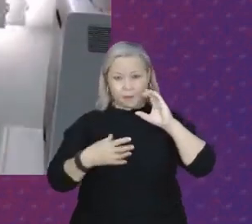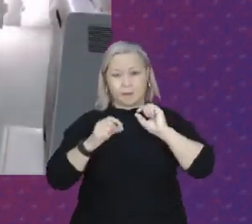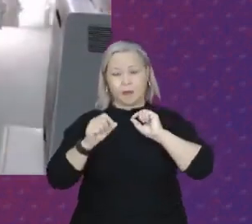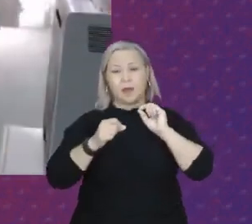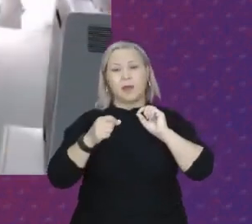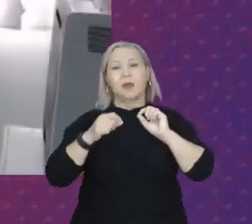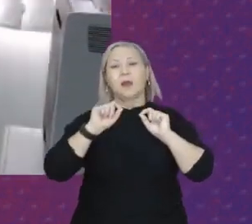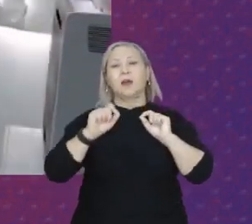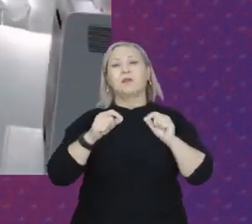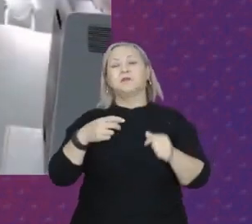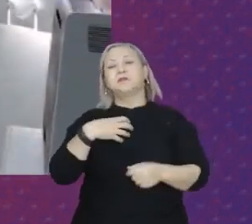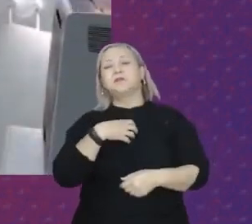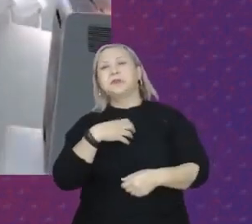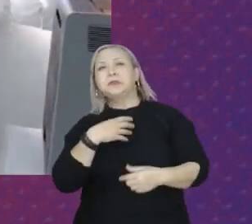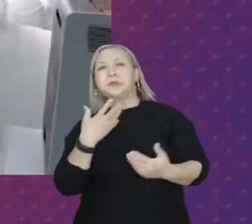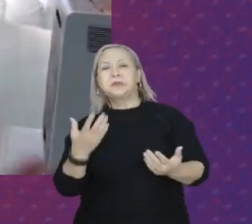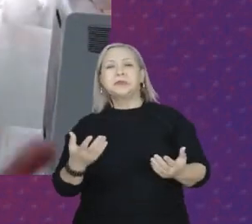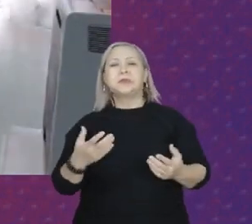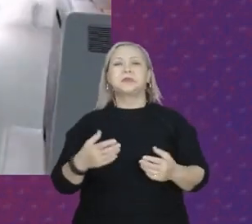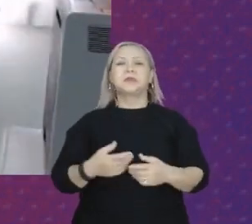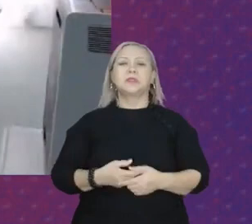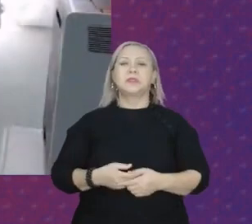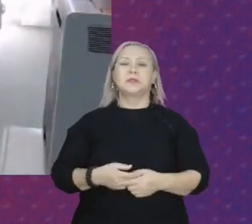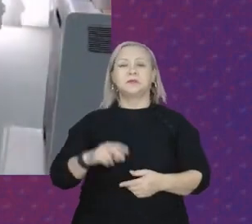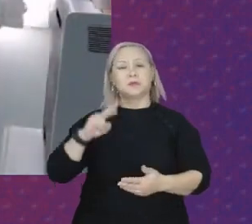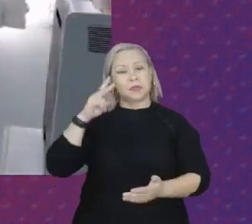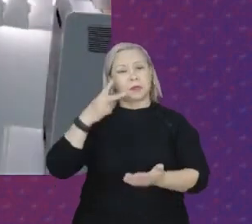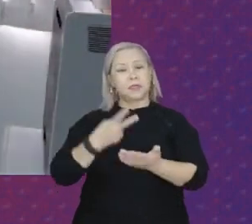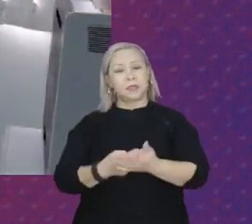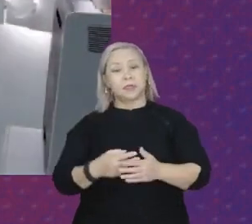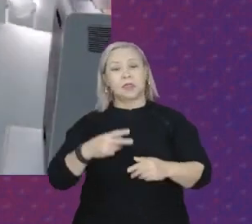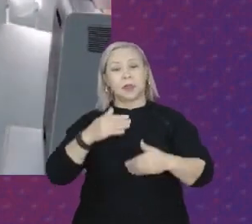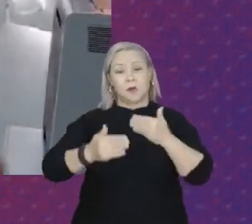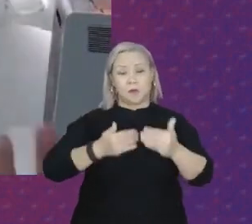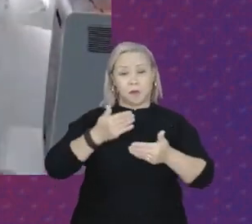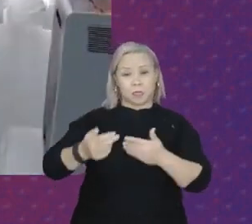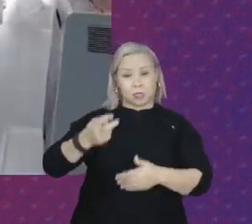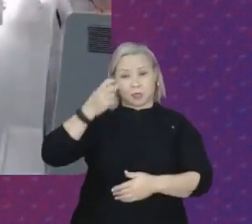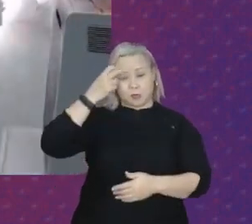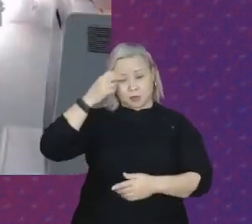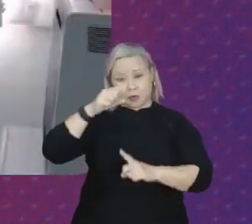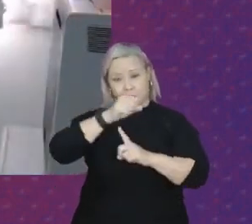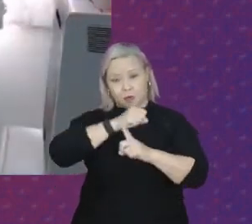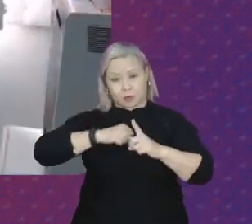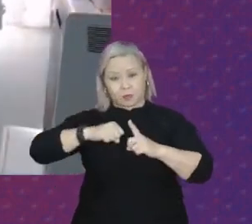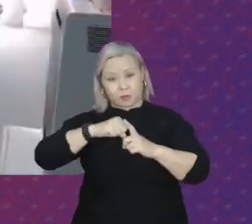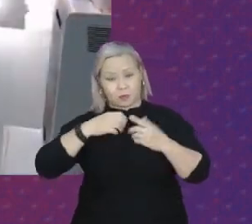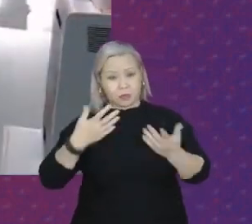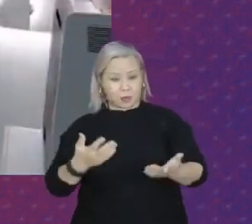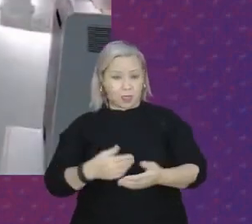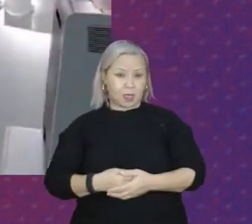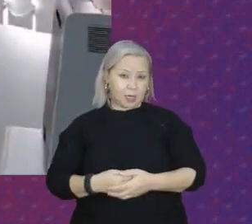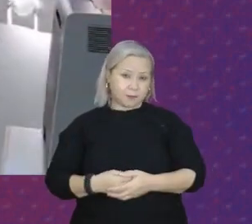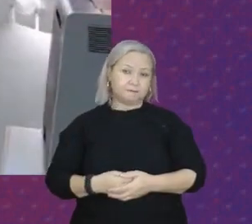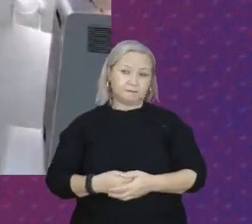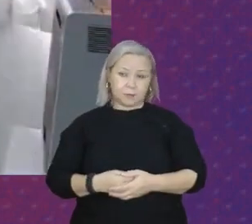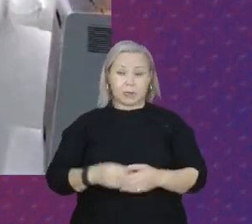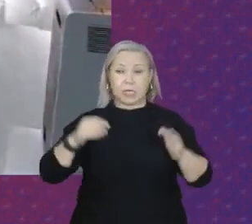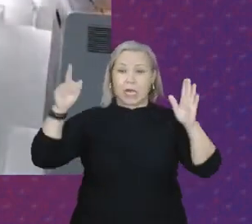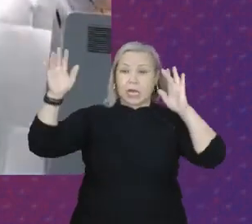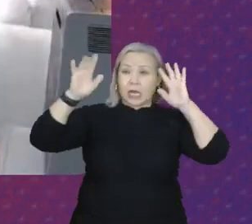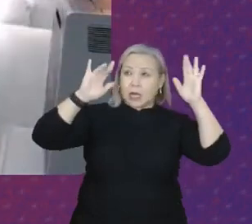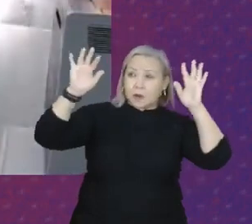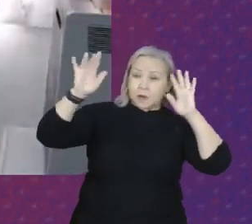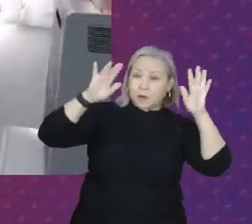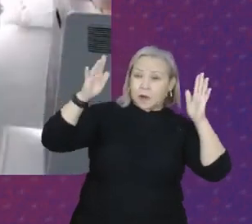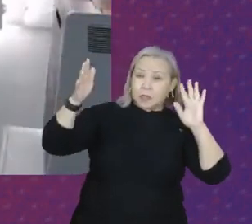forma relevante, né, um consenso cultural na sociedade, né, isso vai no imaginário coletivo, isso